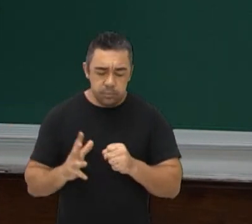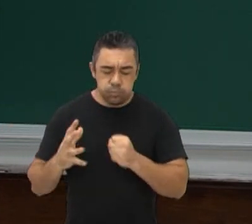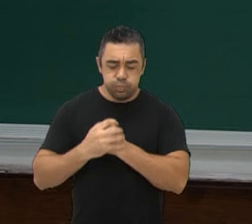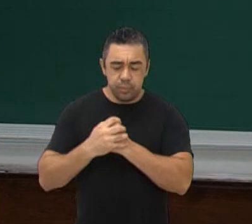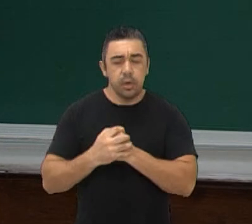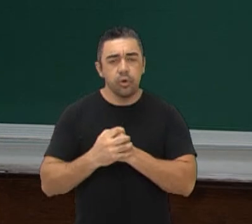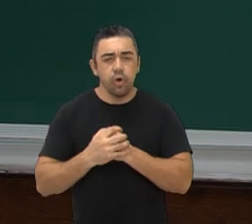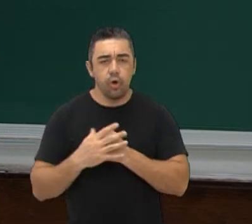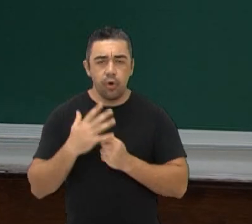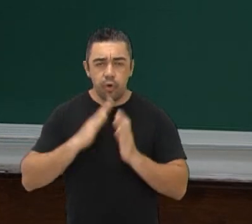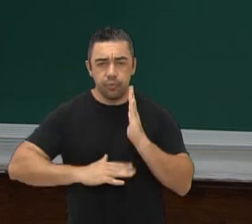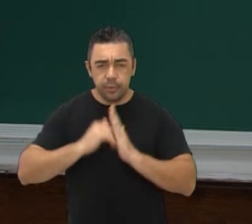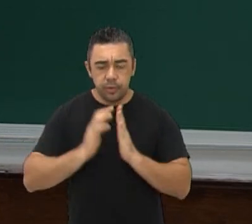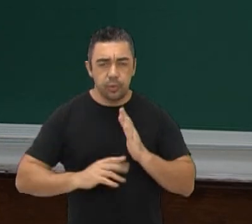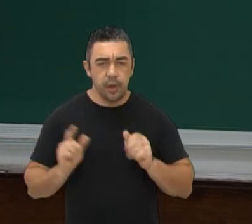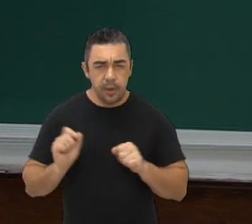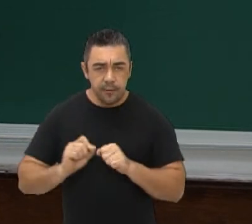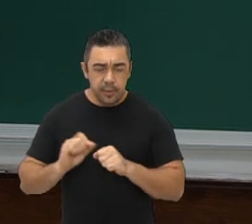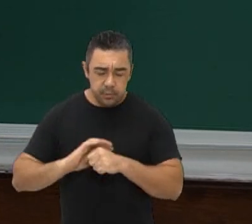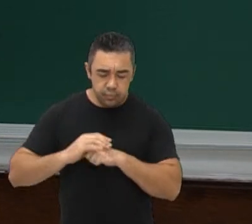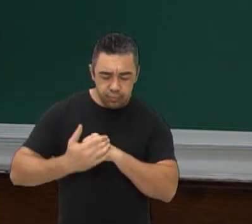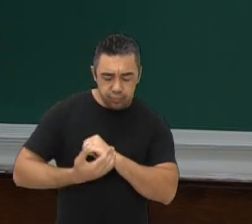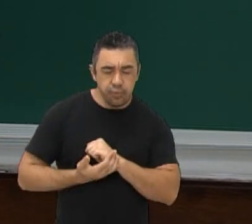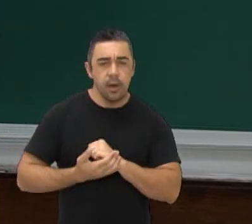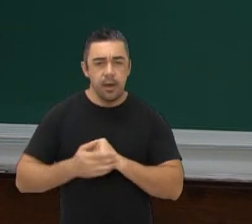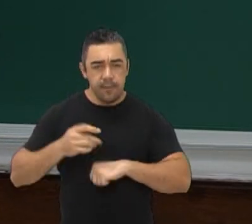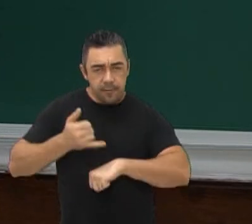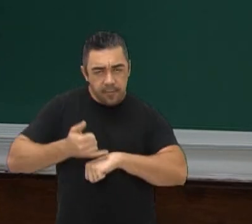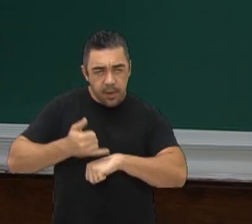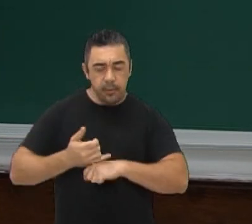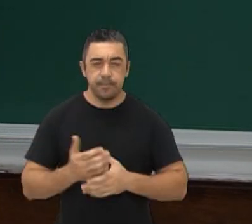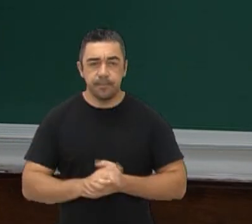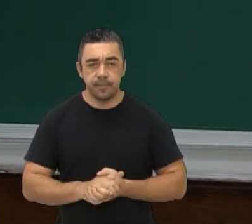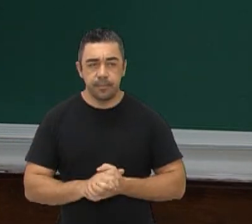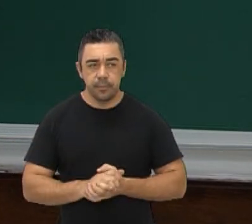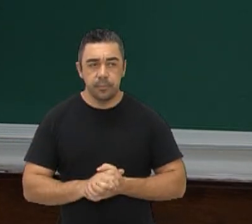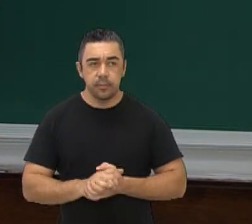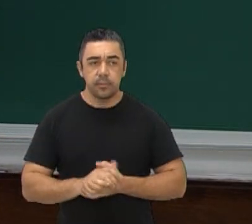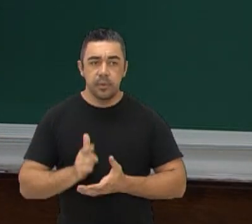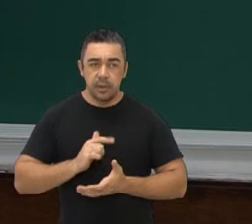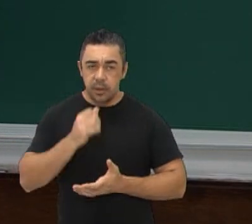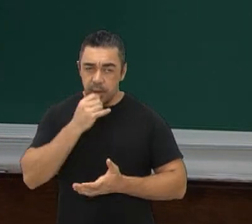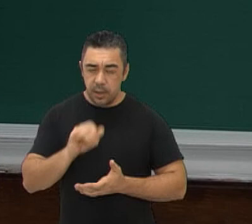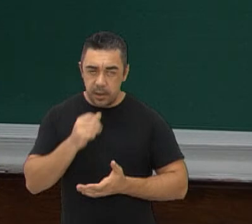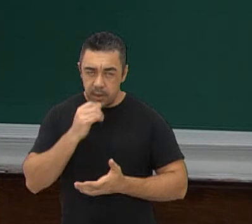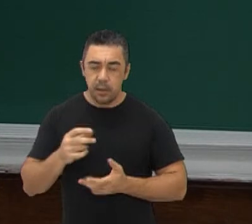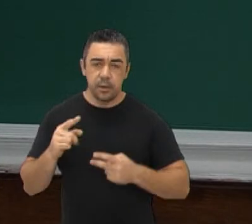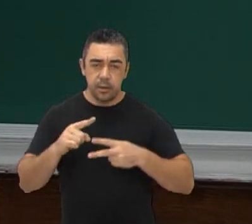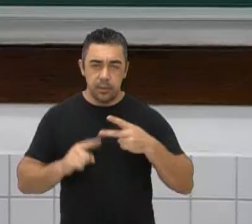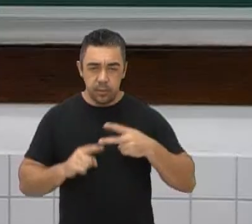que é o processo de deposição de camadas metálicas em superfícies. E a gente tem eletrólise